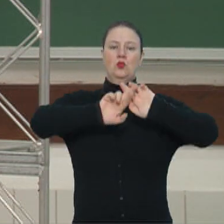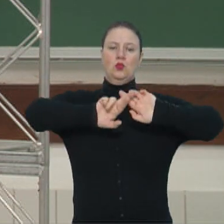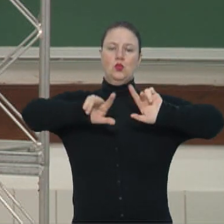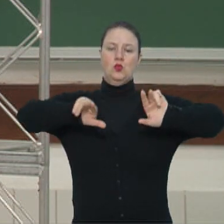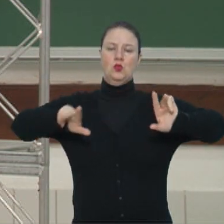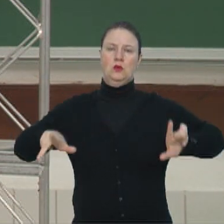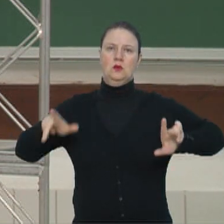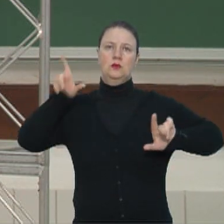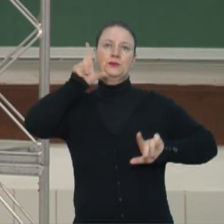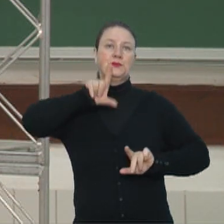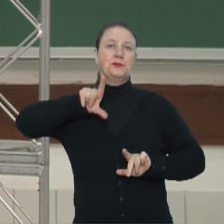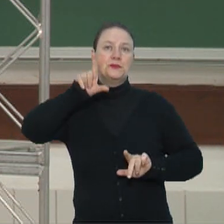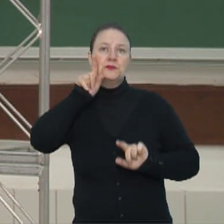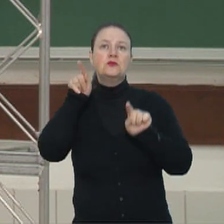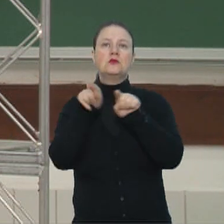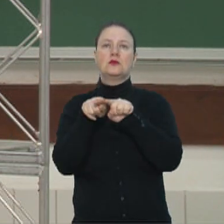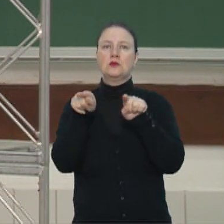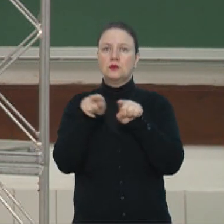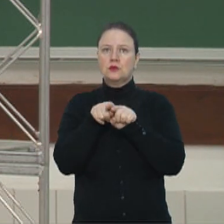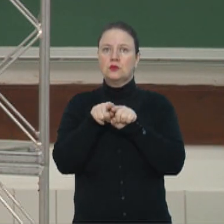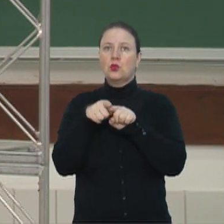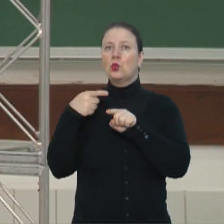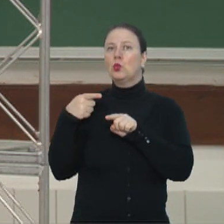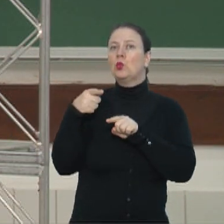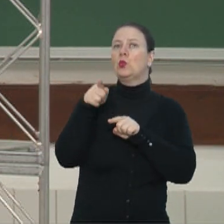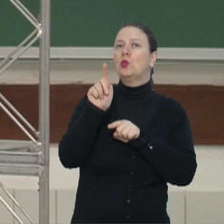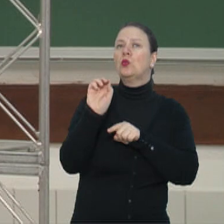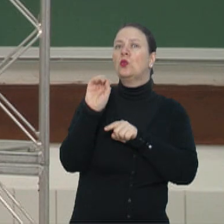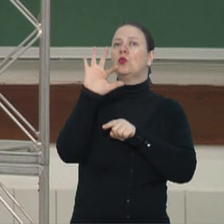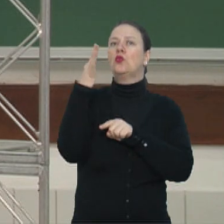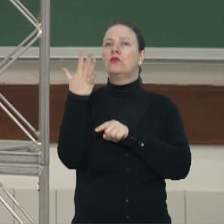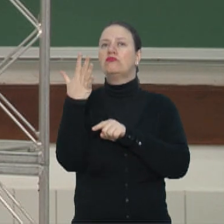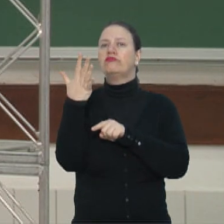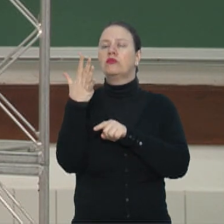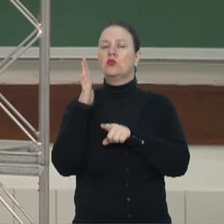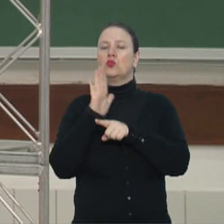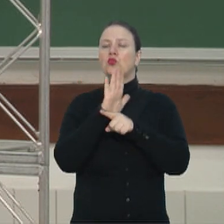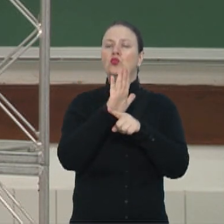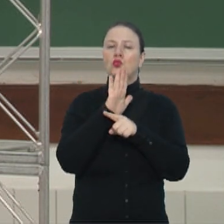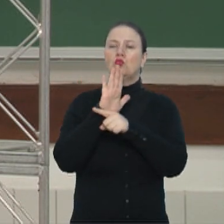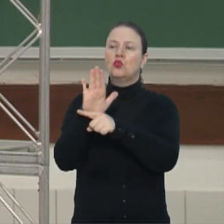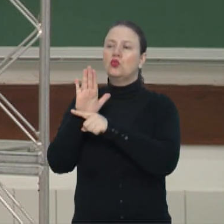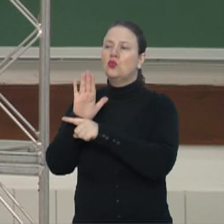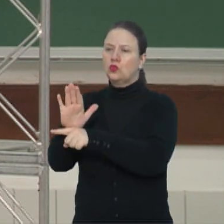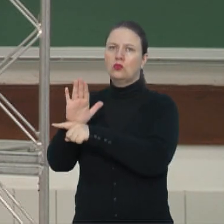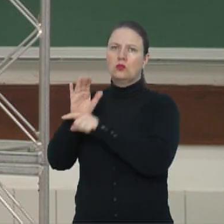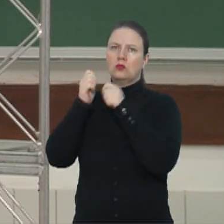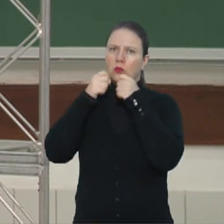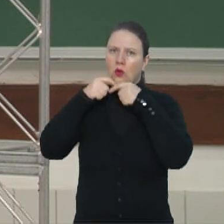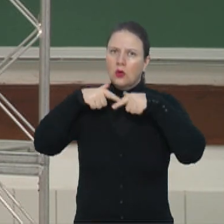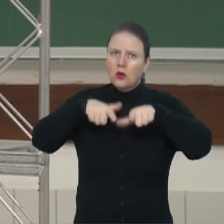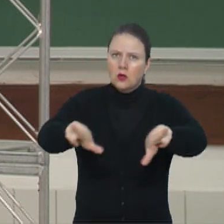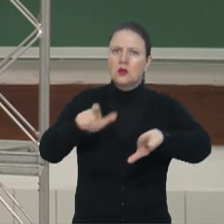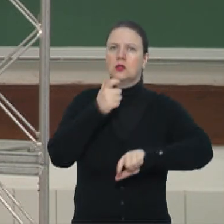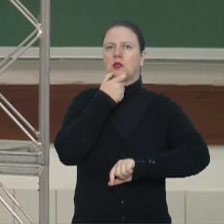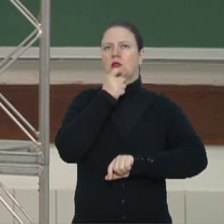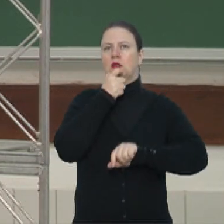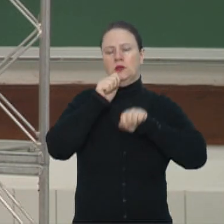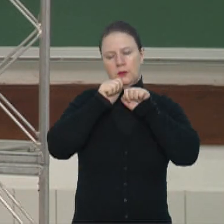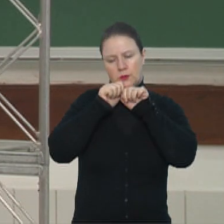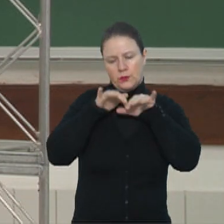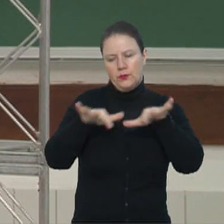né, acabou ali sendo o último evento que ajudou com que a língua inglesa se espalhasse pelo mundo.